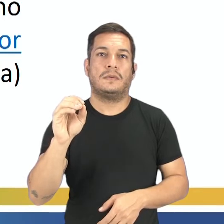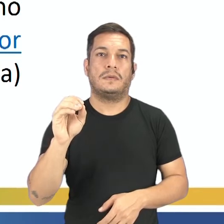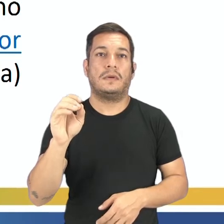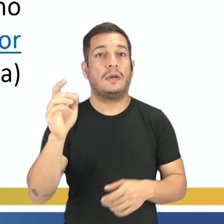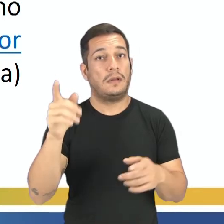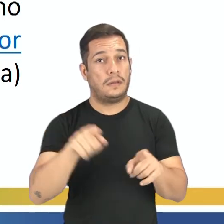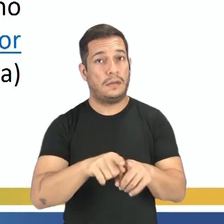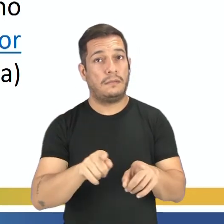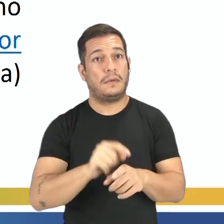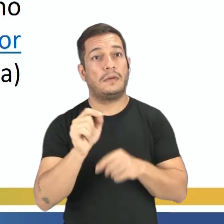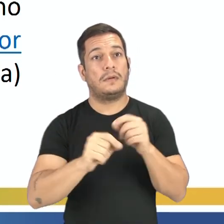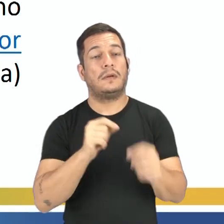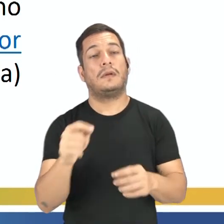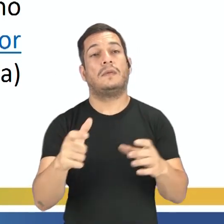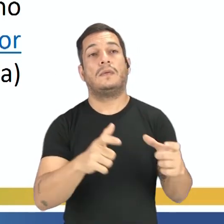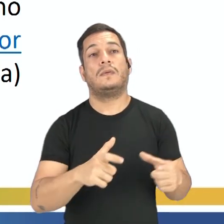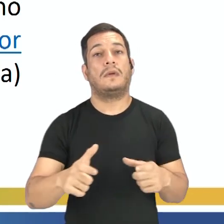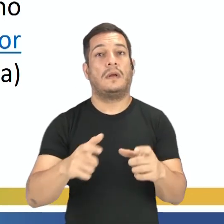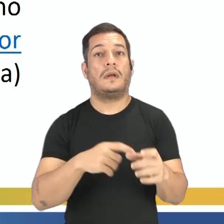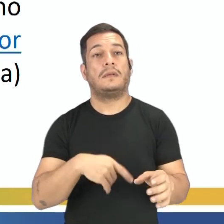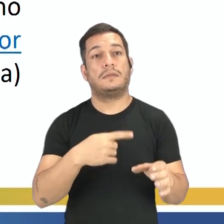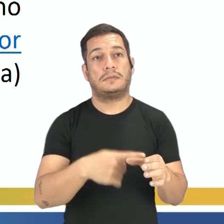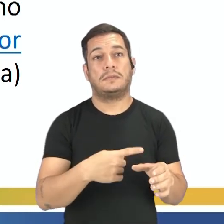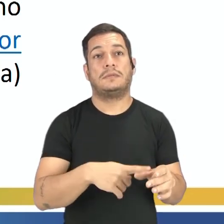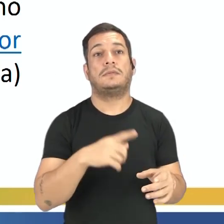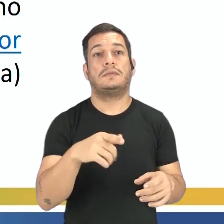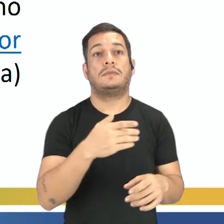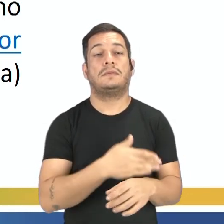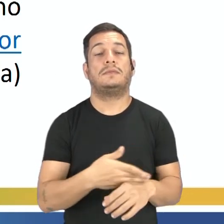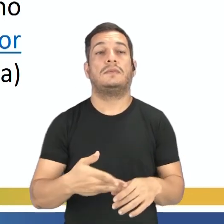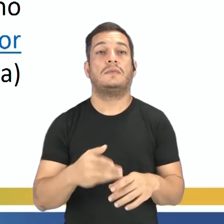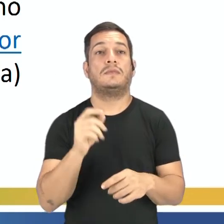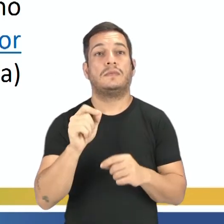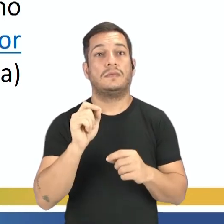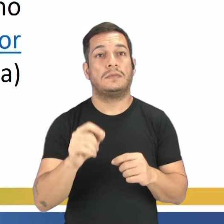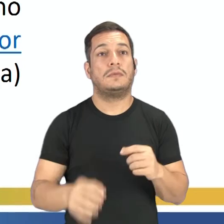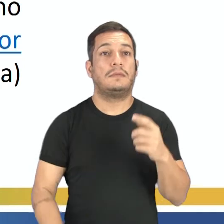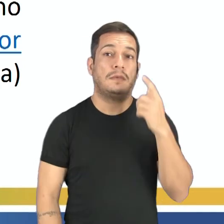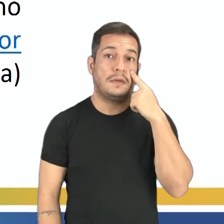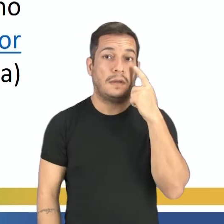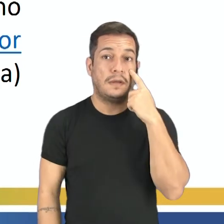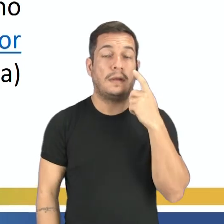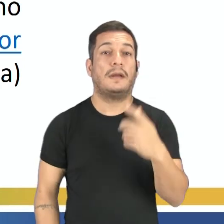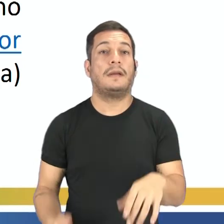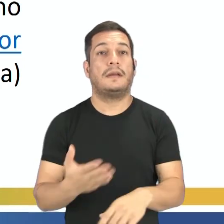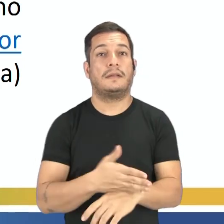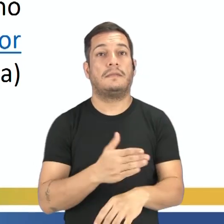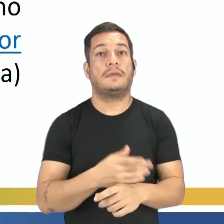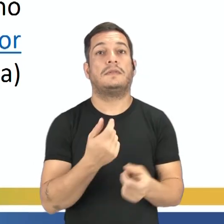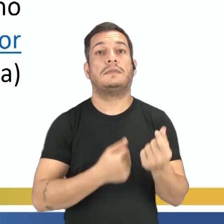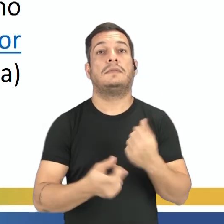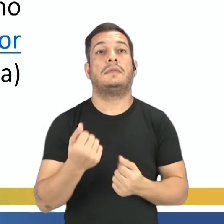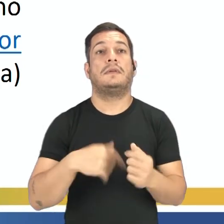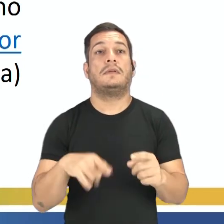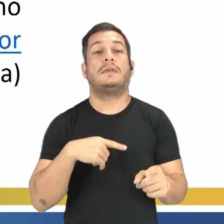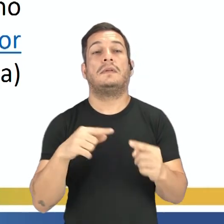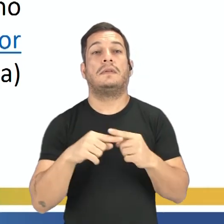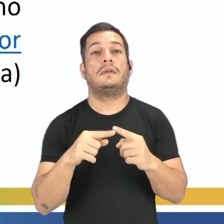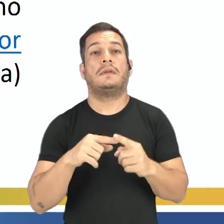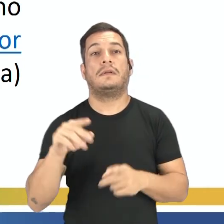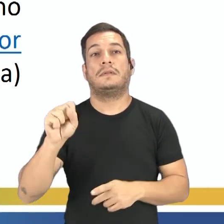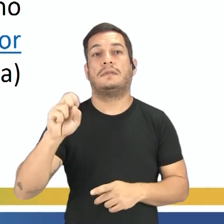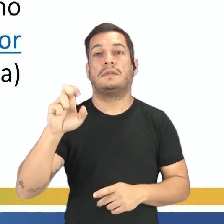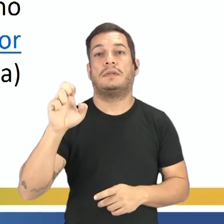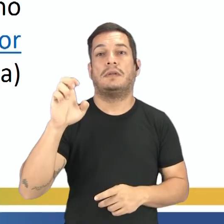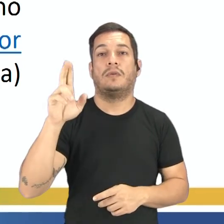pecuária. Enquanto no espaço urbano, podemos observar que as práticas socioeconômicas estão relacionadas ao setor